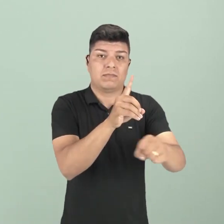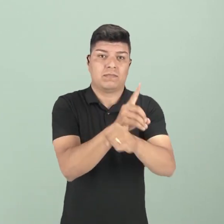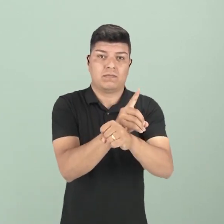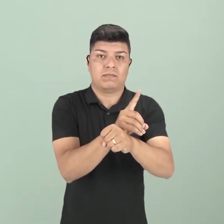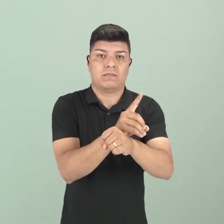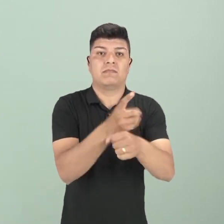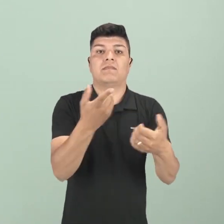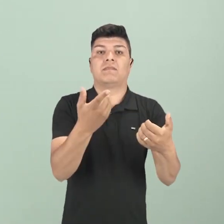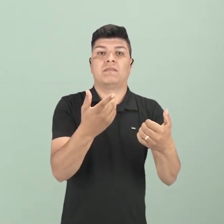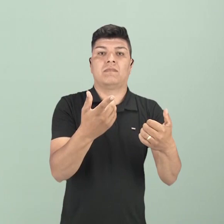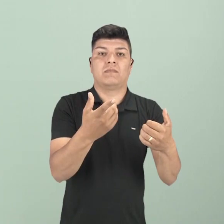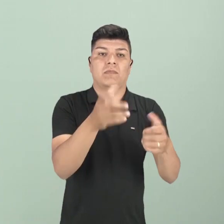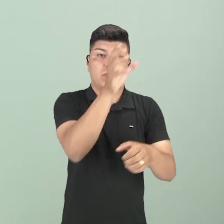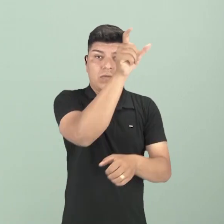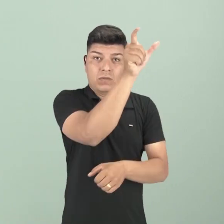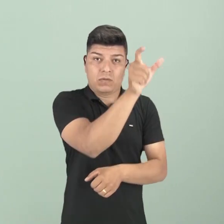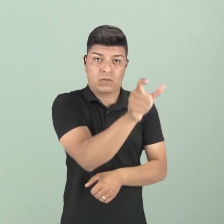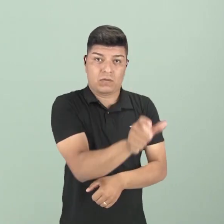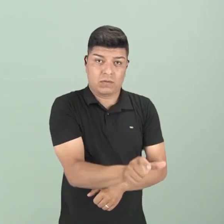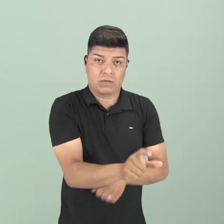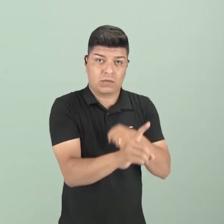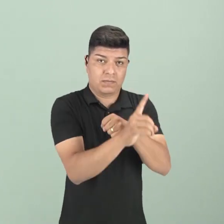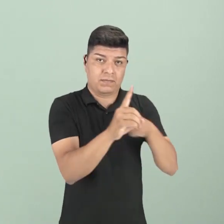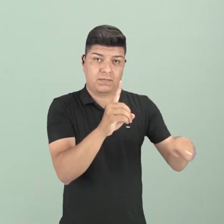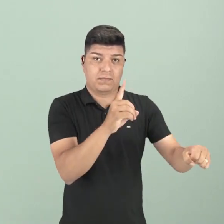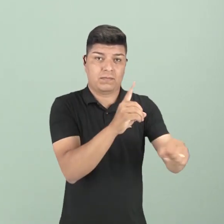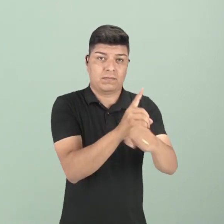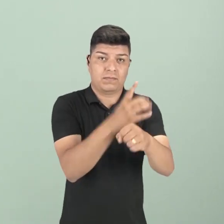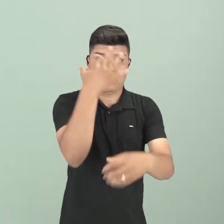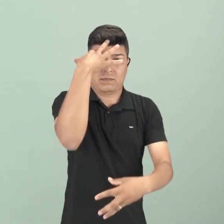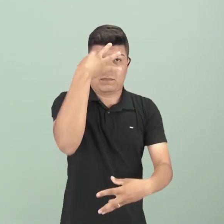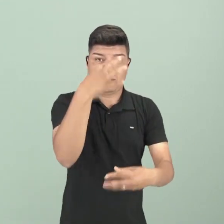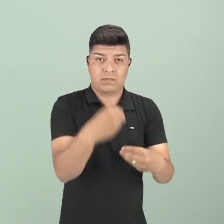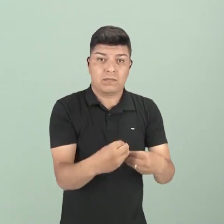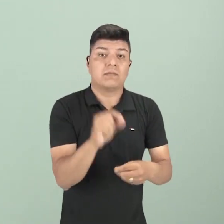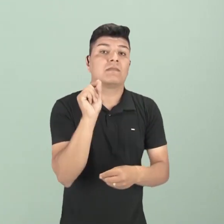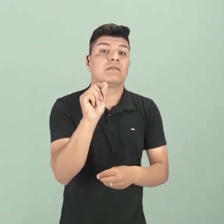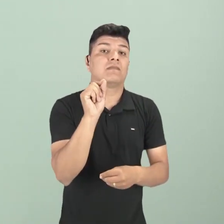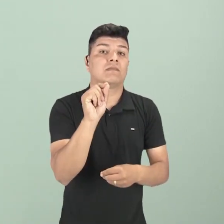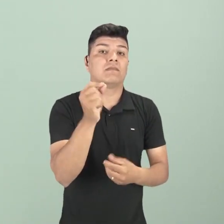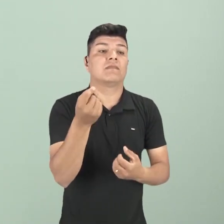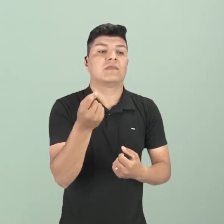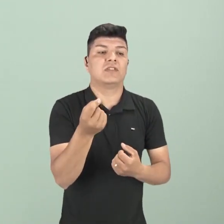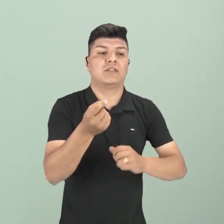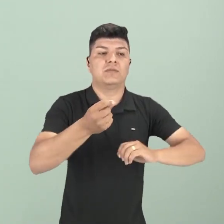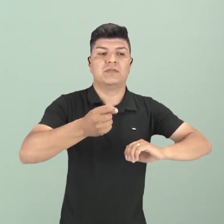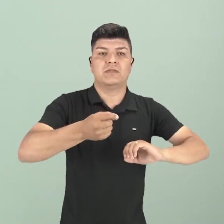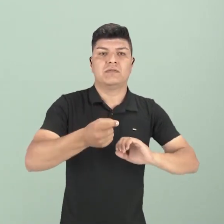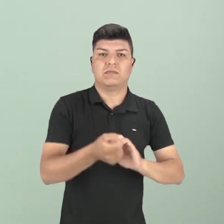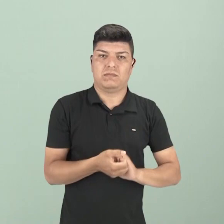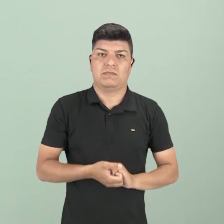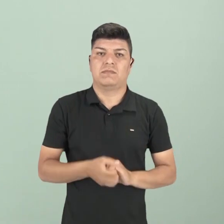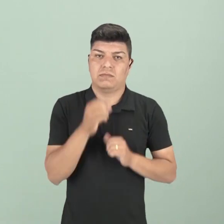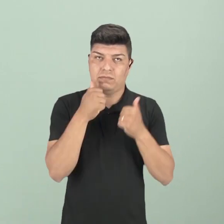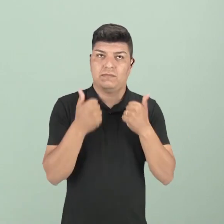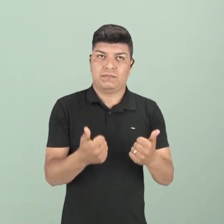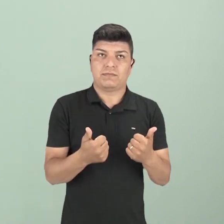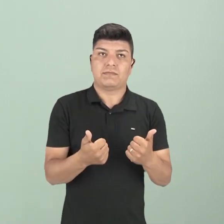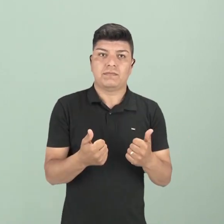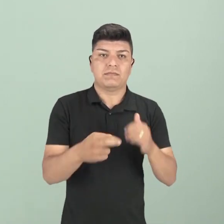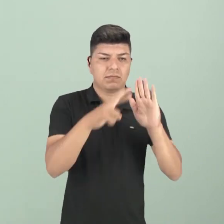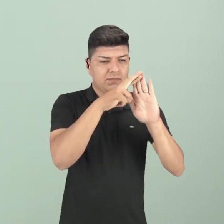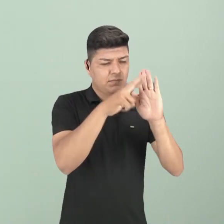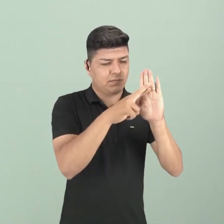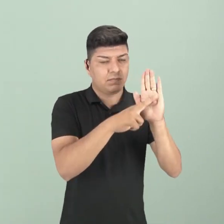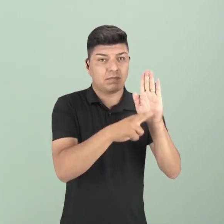Então, quando eu falar corpo social, quando eu falar sociedade, você já sabe que são sinônimos, tudo bem? Bom, as regras